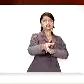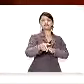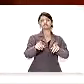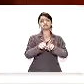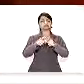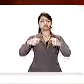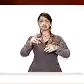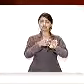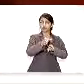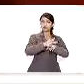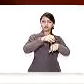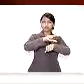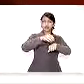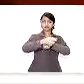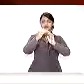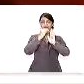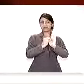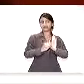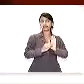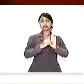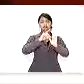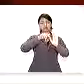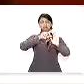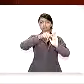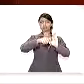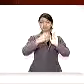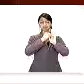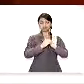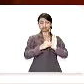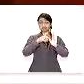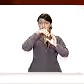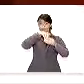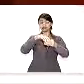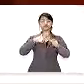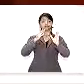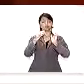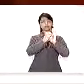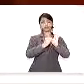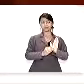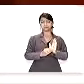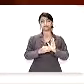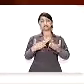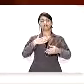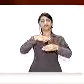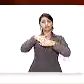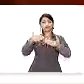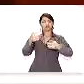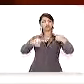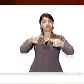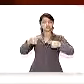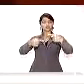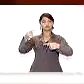recomendações anotadas respectivamente no corpo dos votos específicos votos que estão em